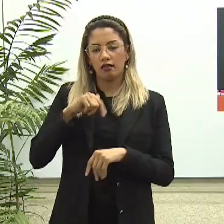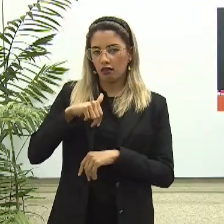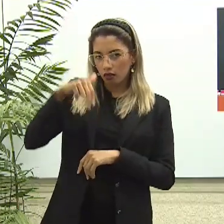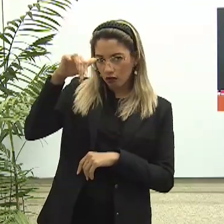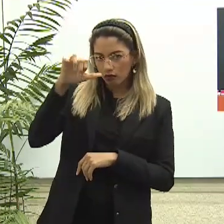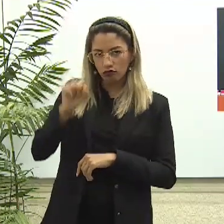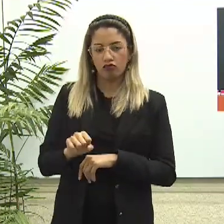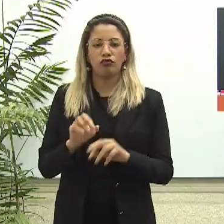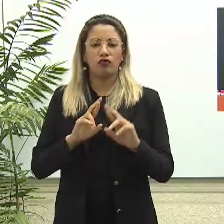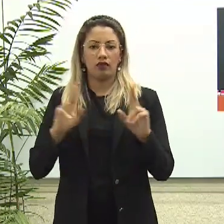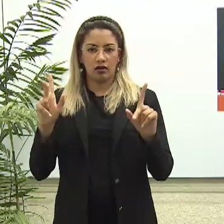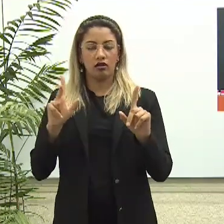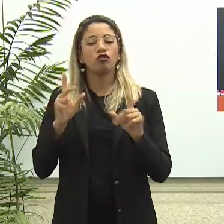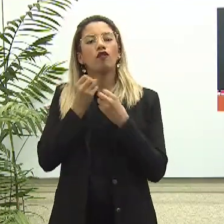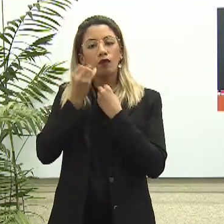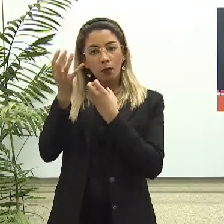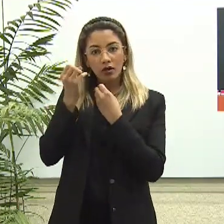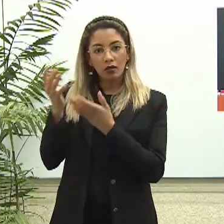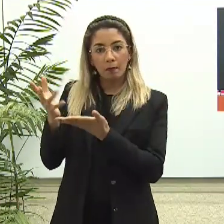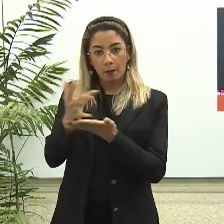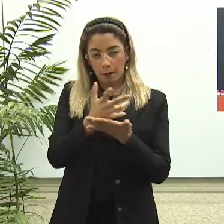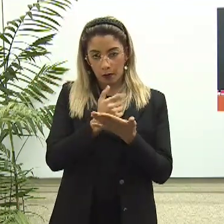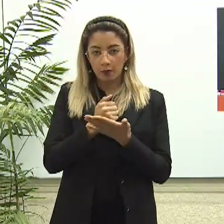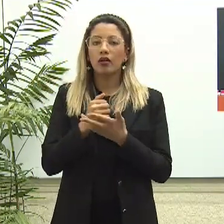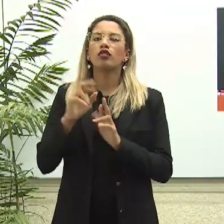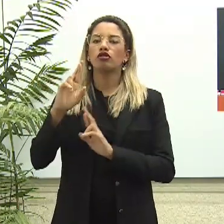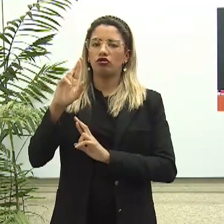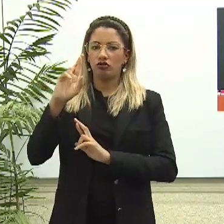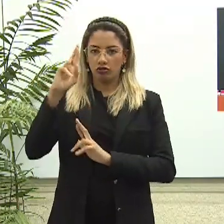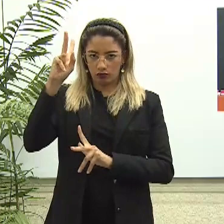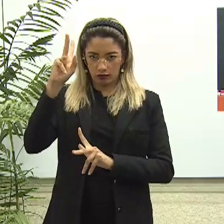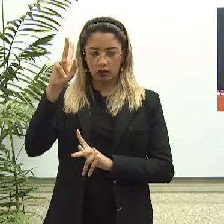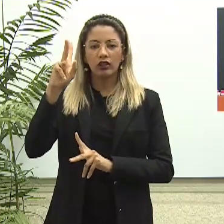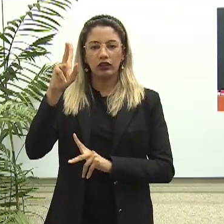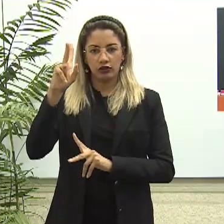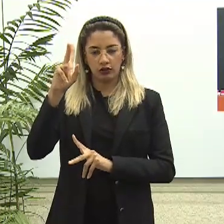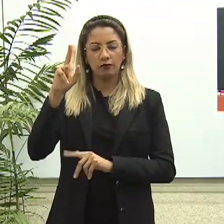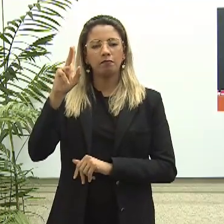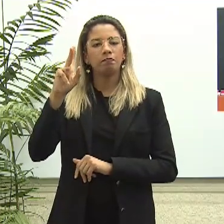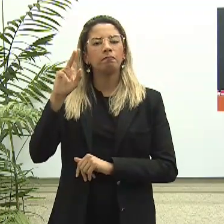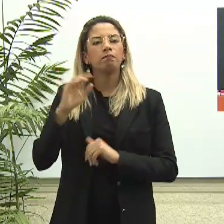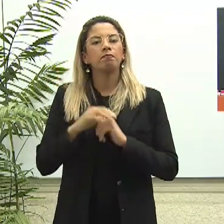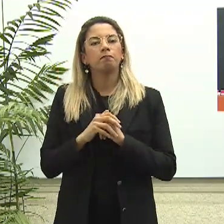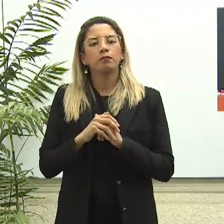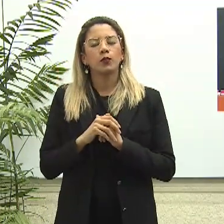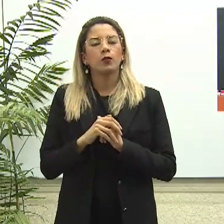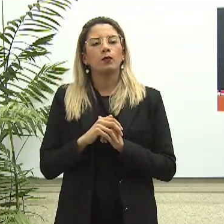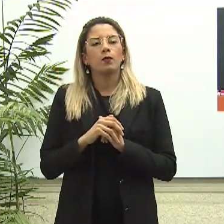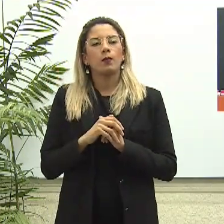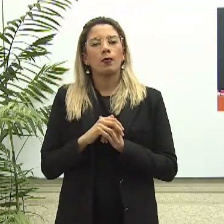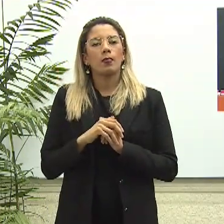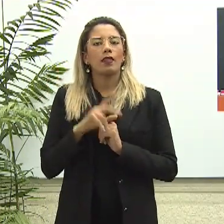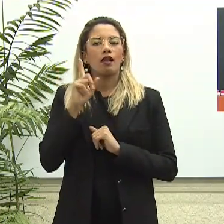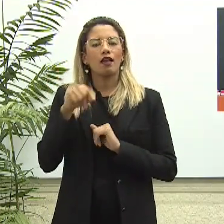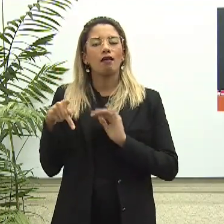extração de dados O resultado é diferente do norte e do Sul Norte no sentido